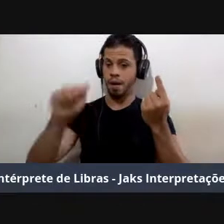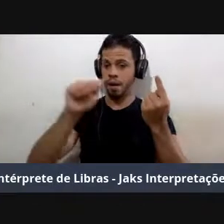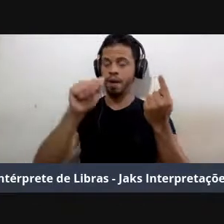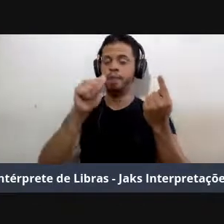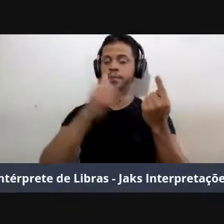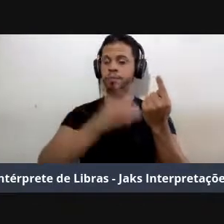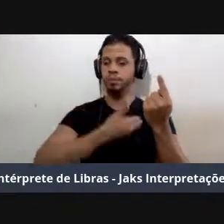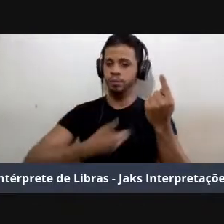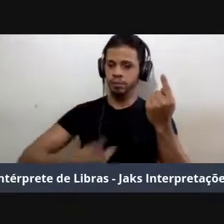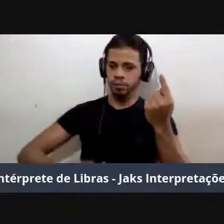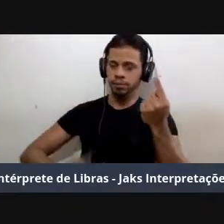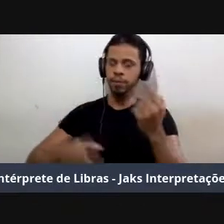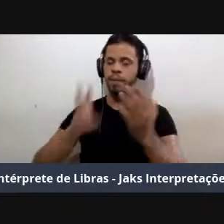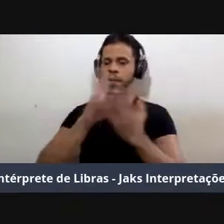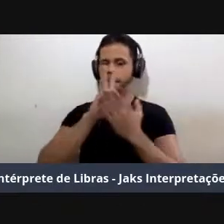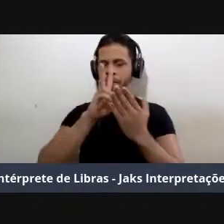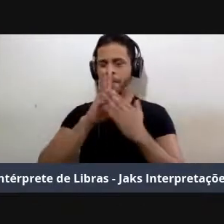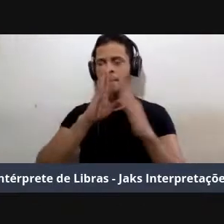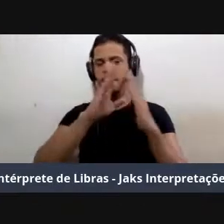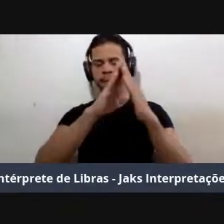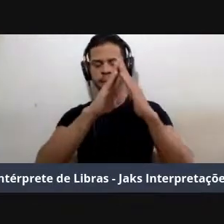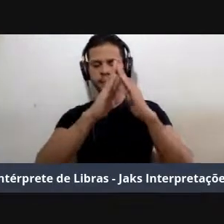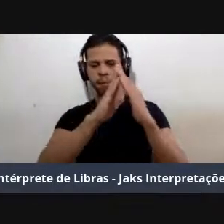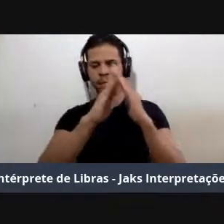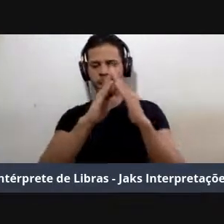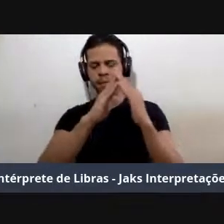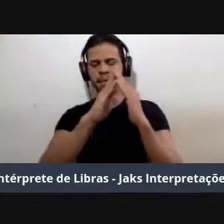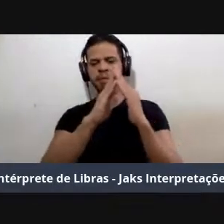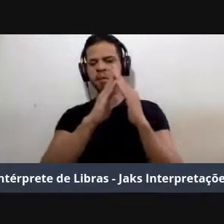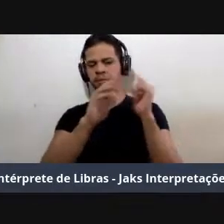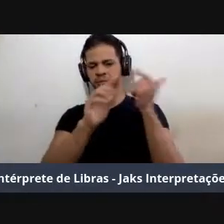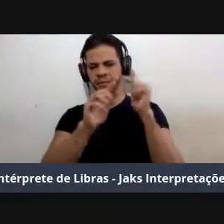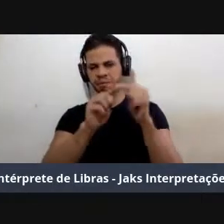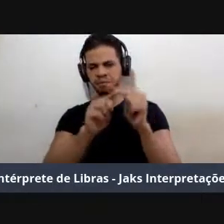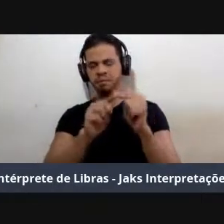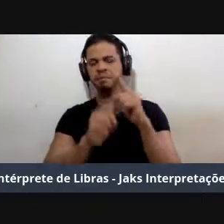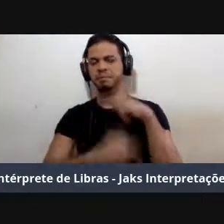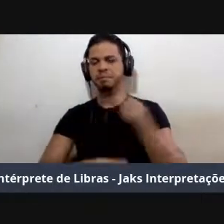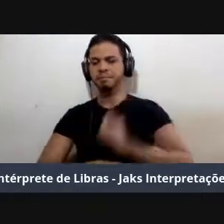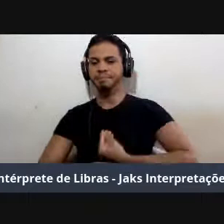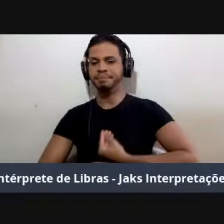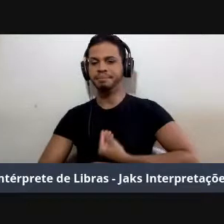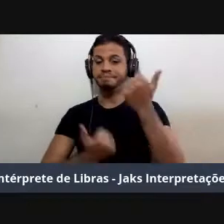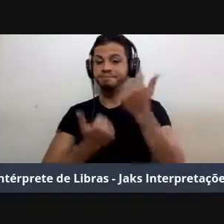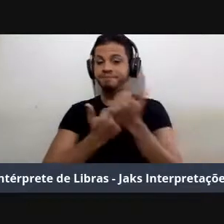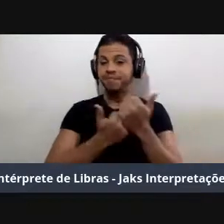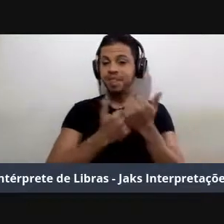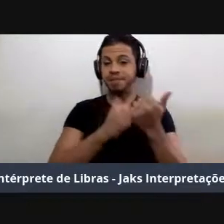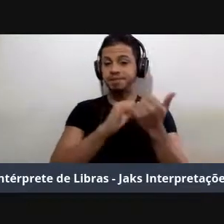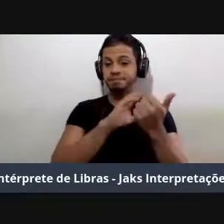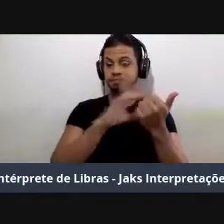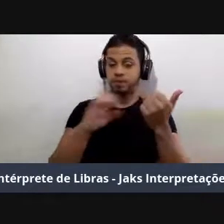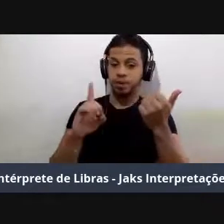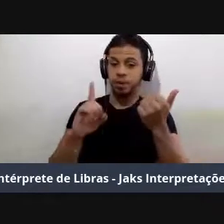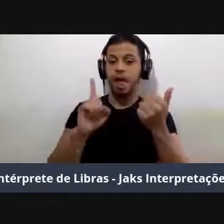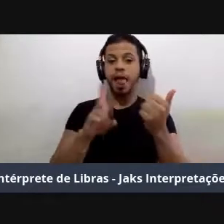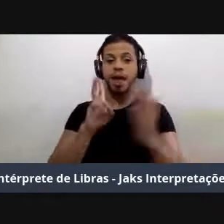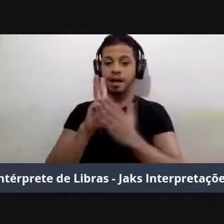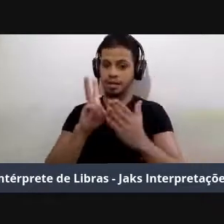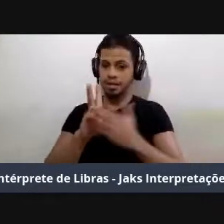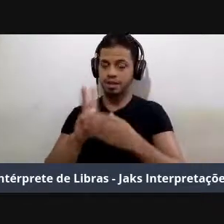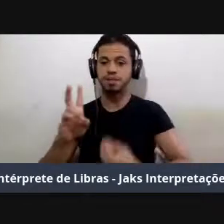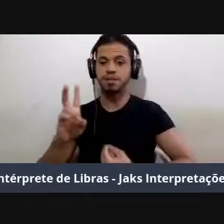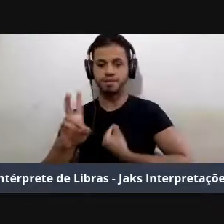uma comunidade tradicional, e a nossa vice-presidente, ela é indígena, ela é de Tabatinga, a